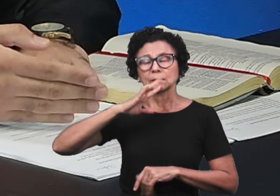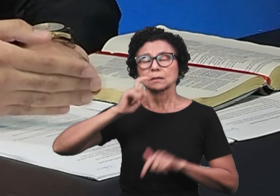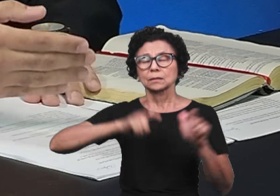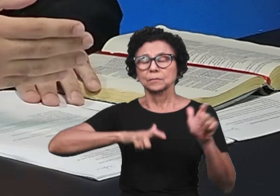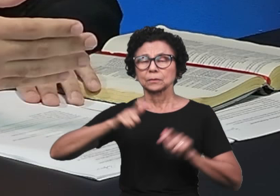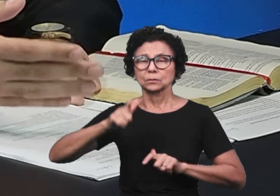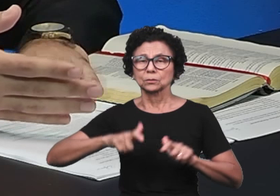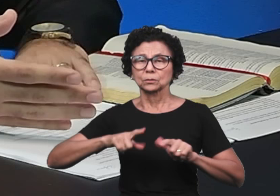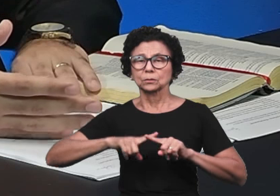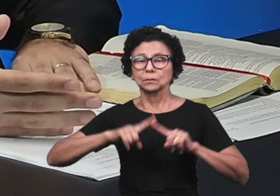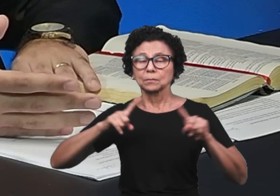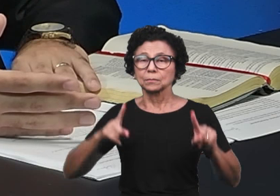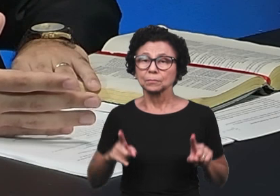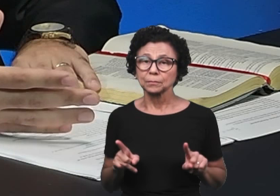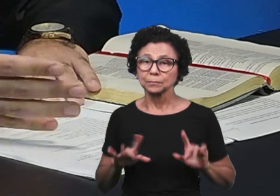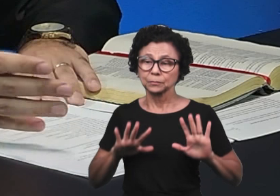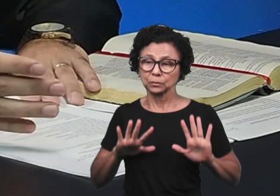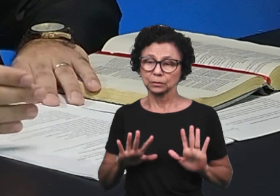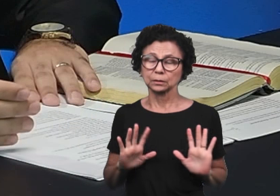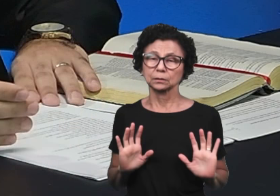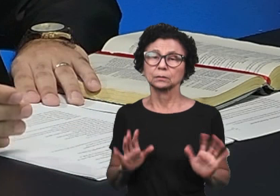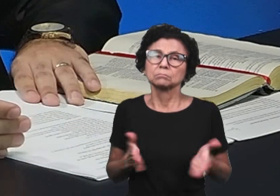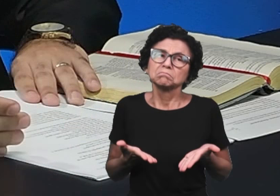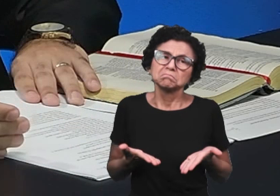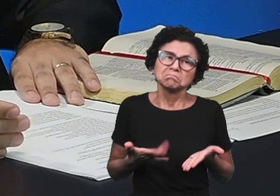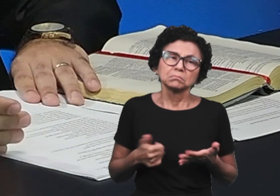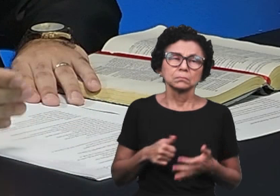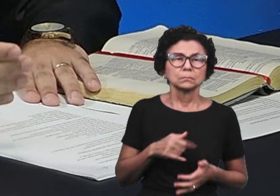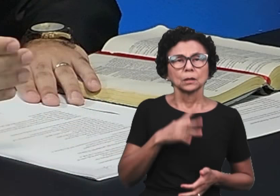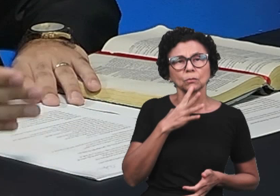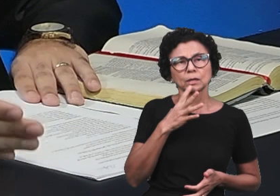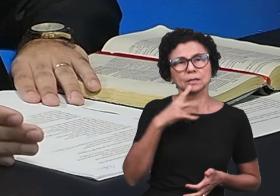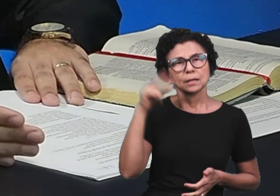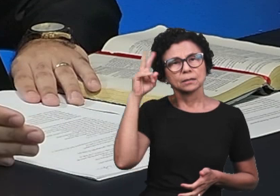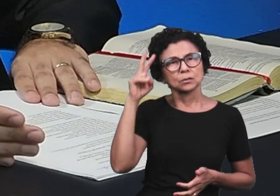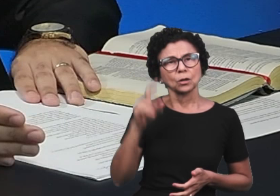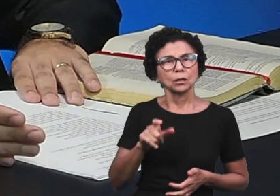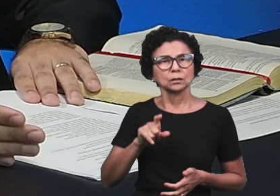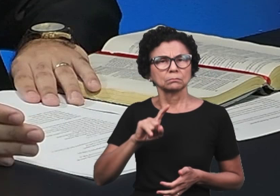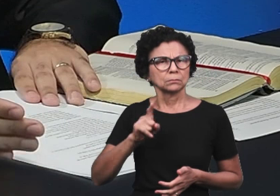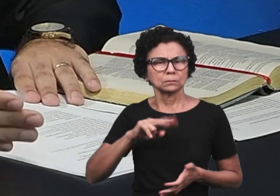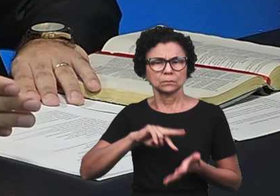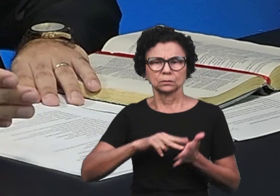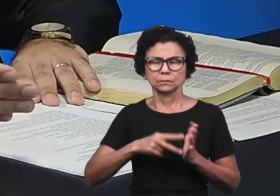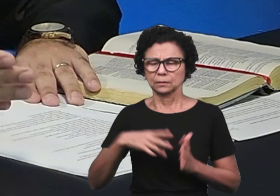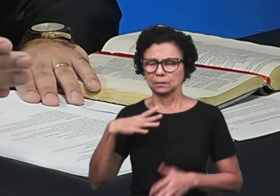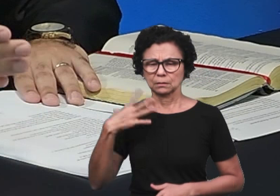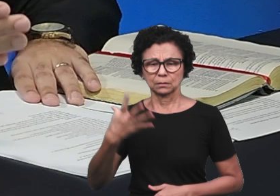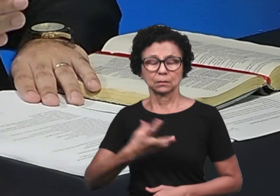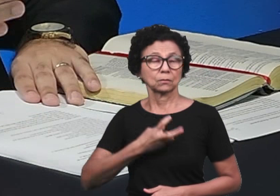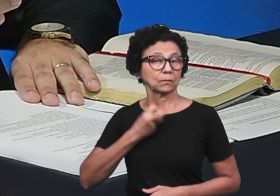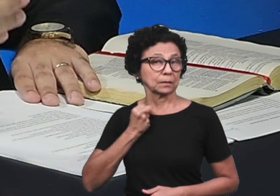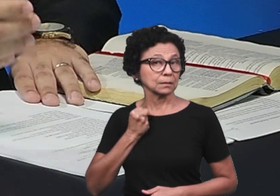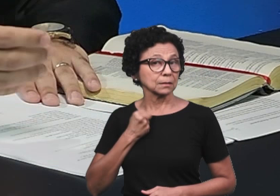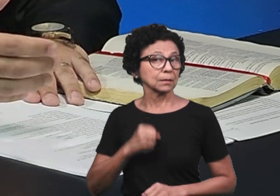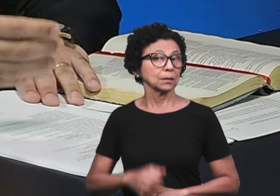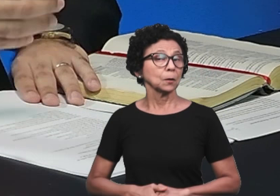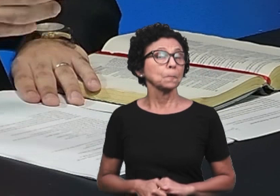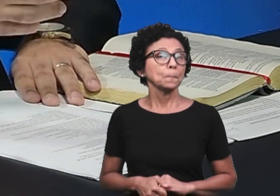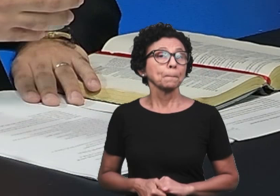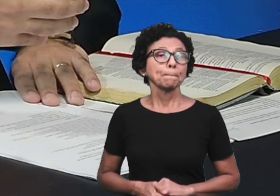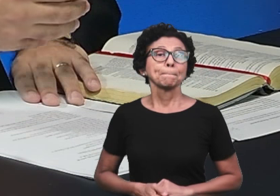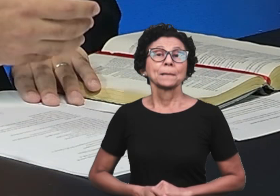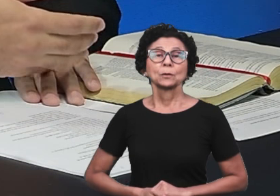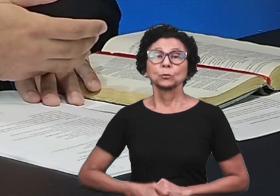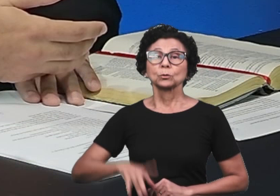é conhecer a história. Conhecer a história não significa salvação. A salvação é quando Jesus vivo